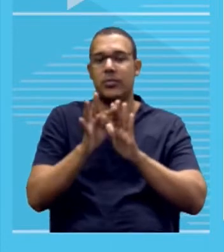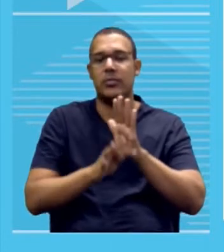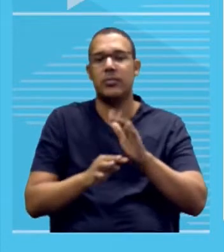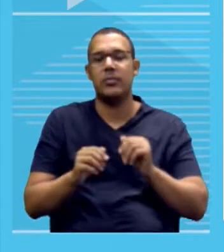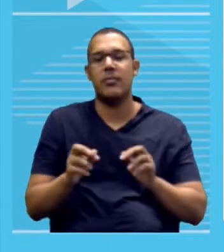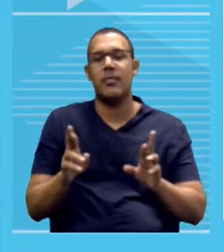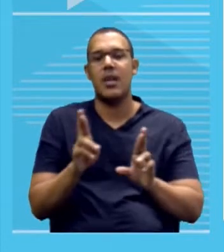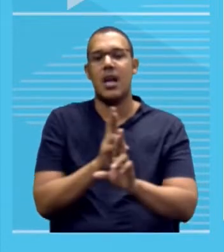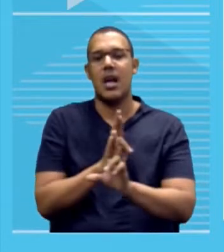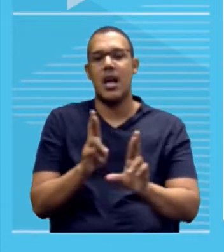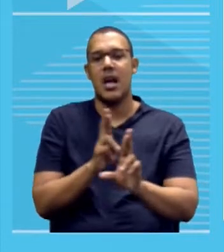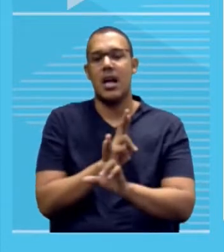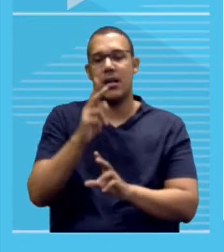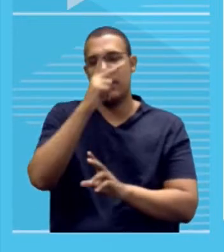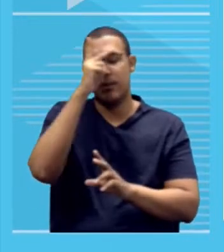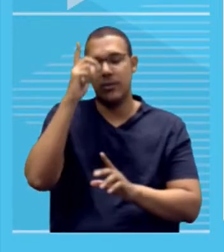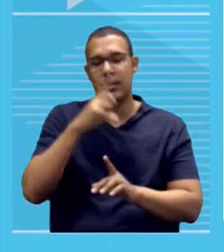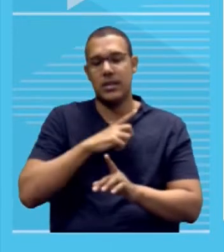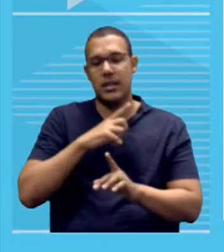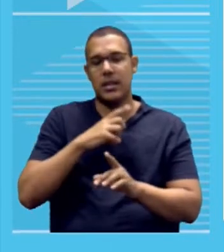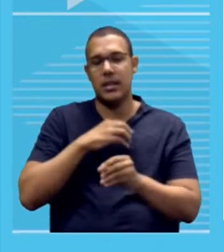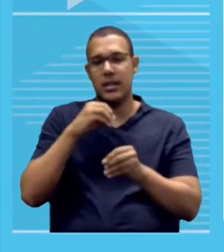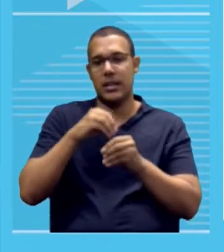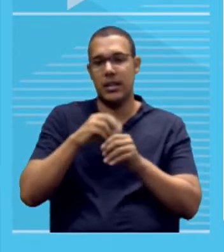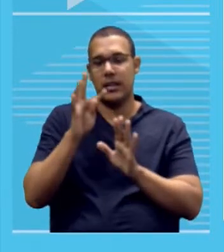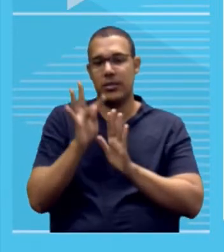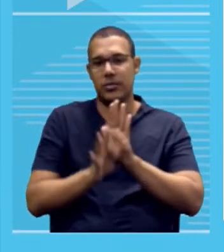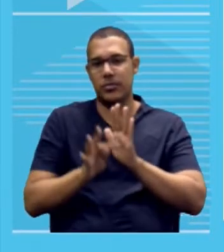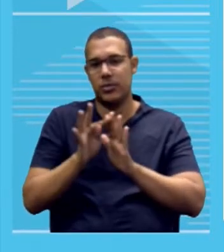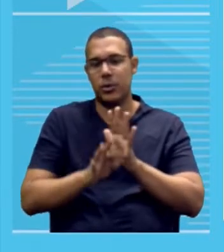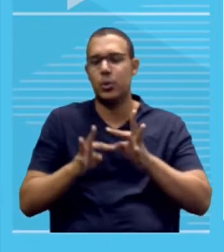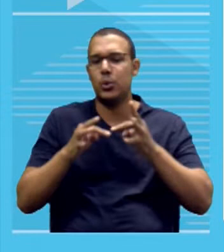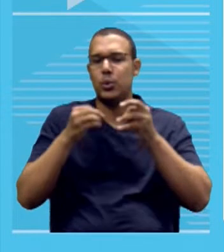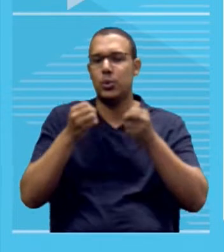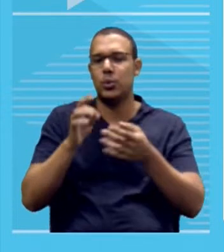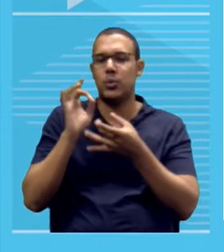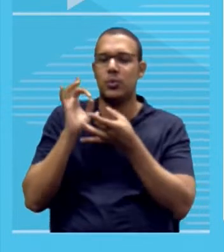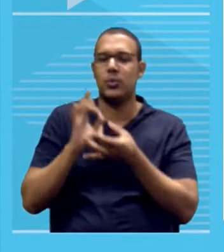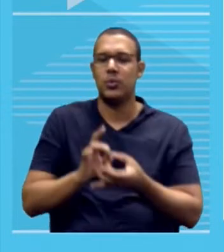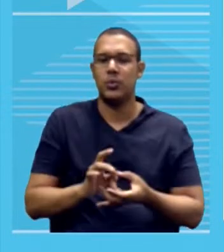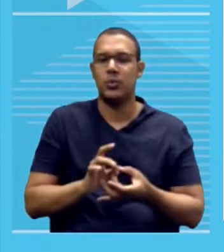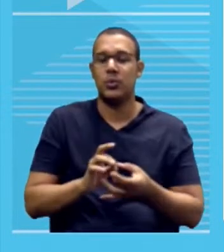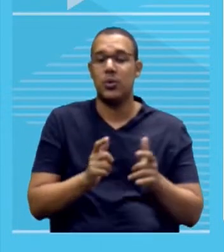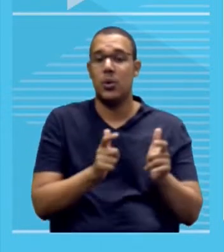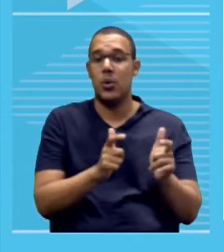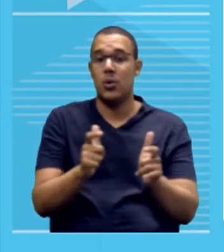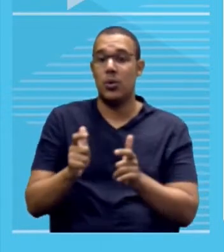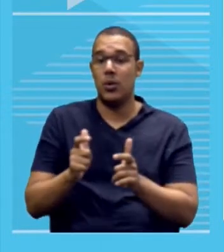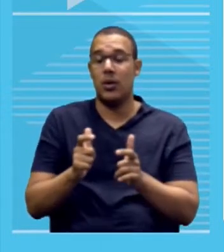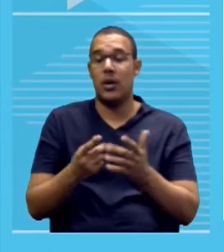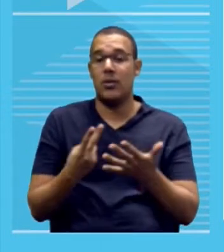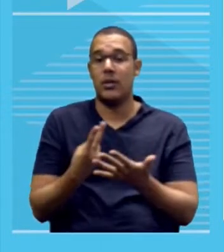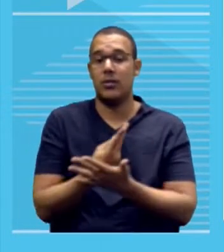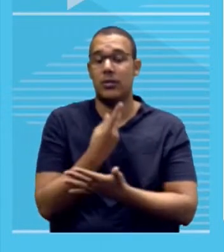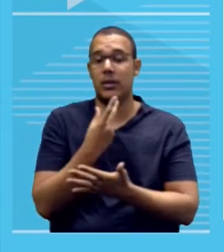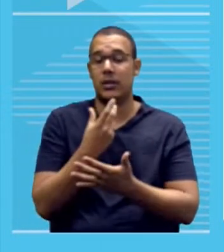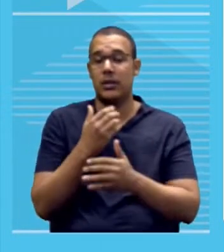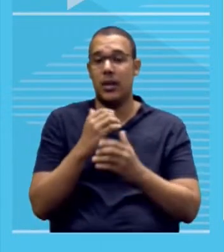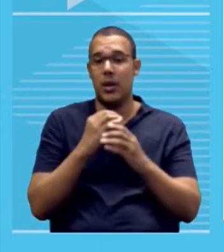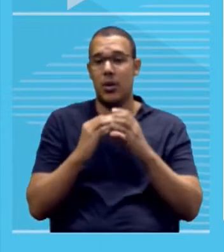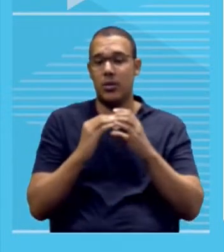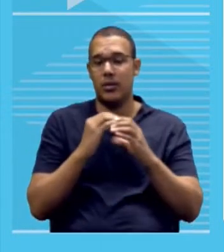relação que essas pessoas têm tudo isso gente é contexto é um ambiente em que aquela conversa está acontecendo